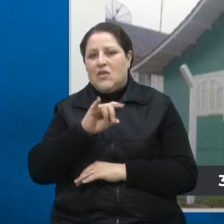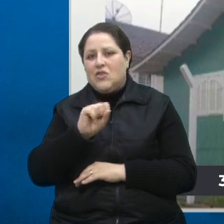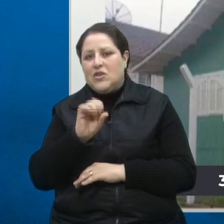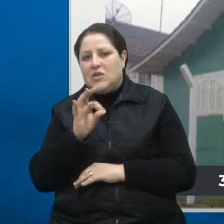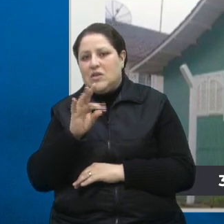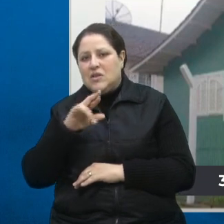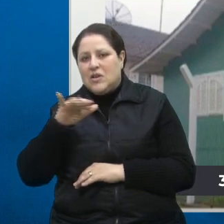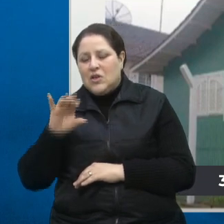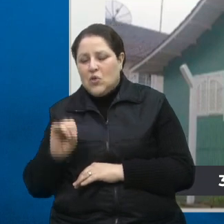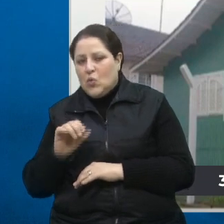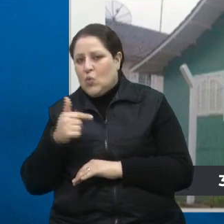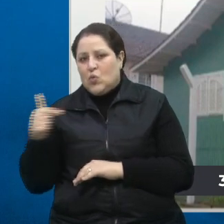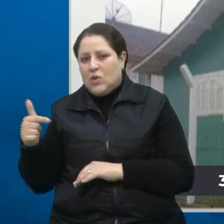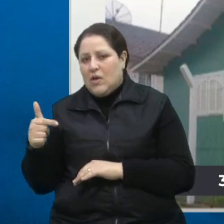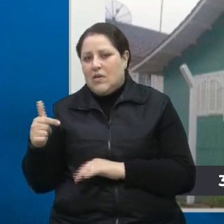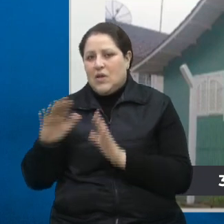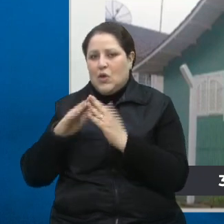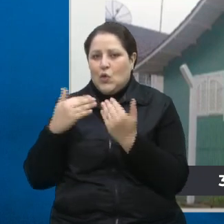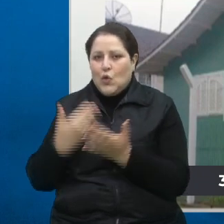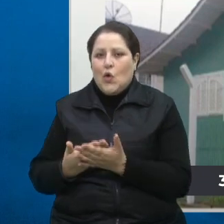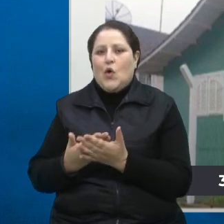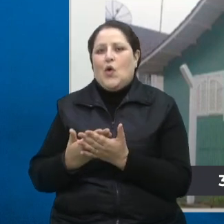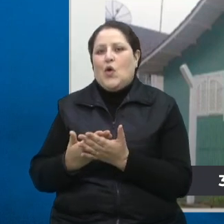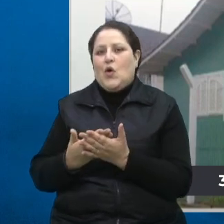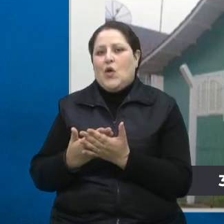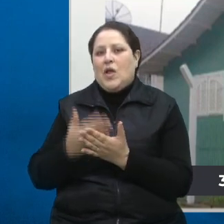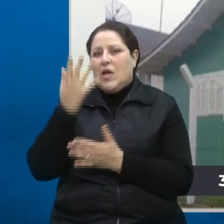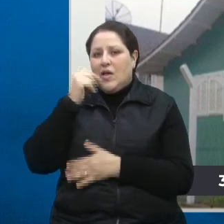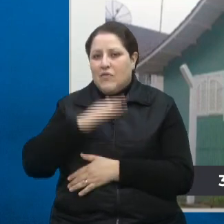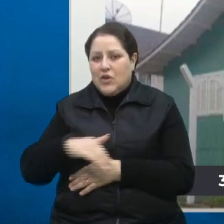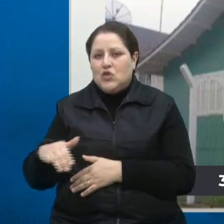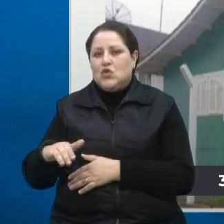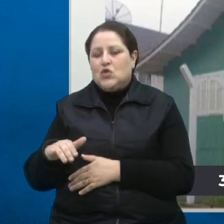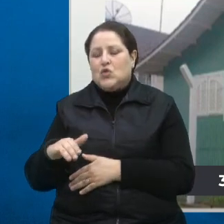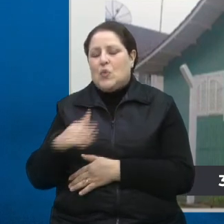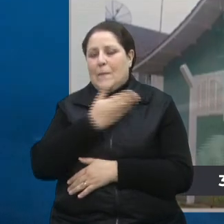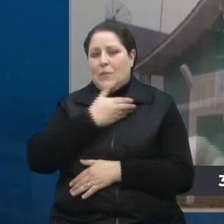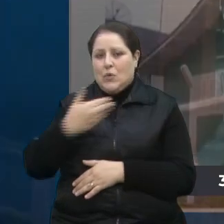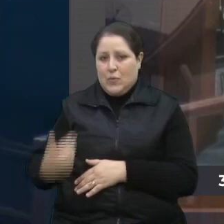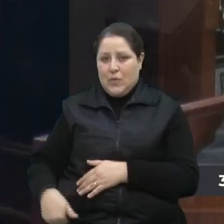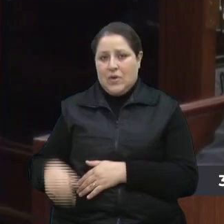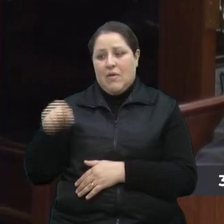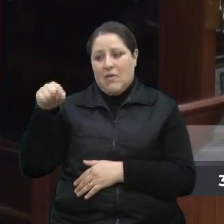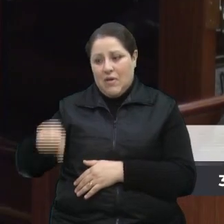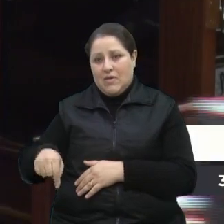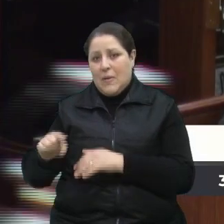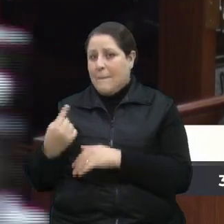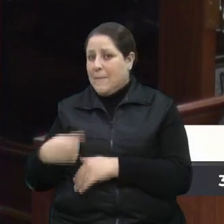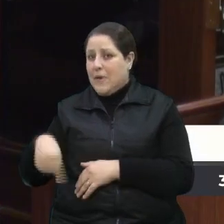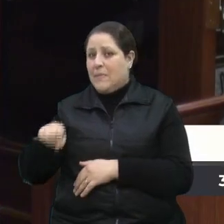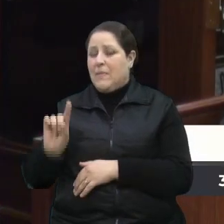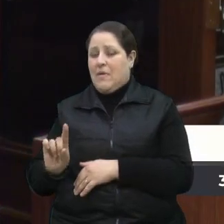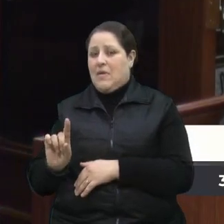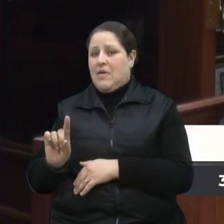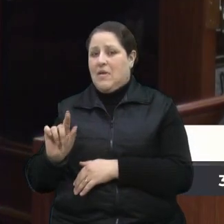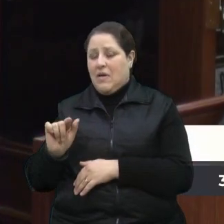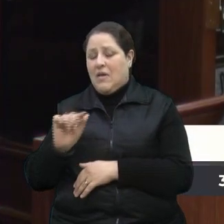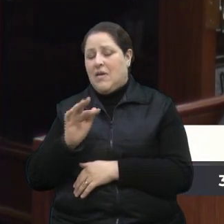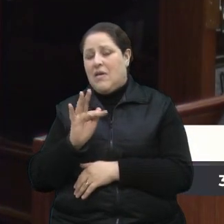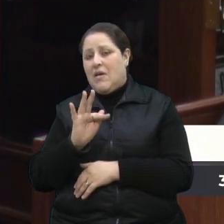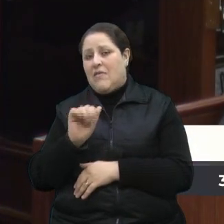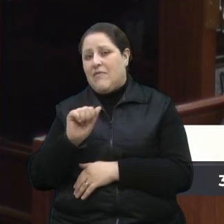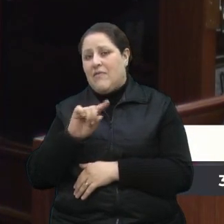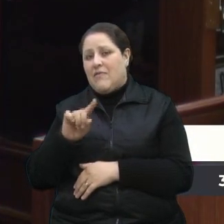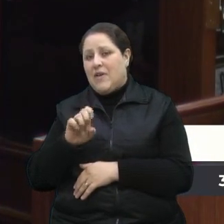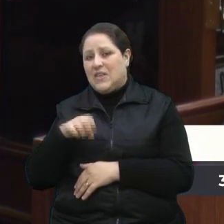fazendo a Souza terá a primeira escola infantil pública da história conforme já informado nessa